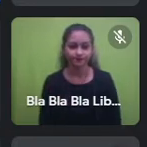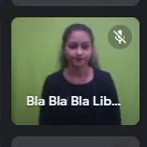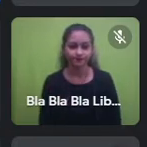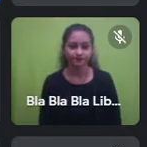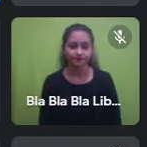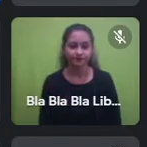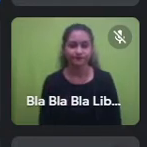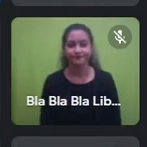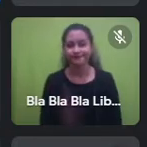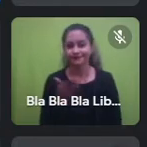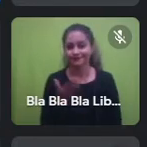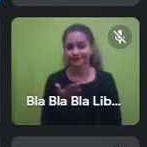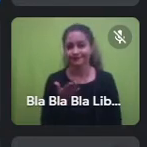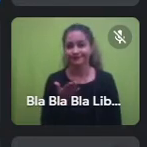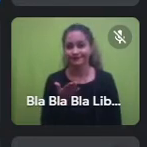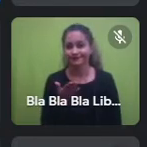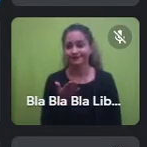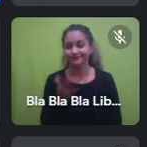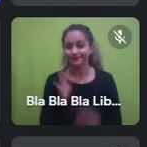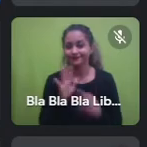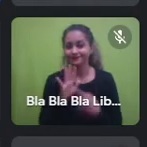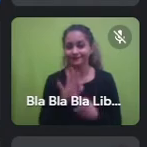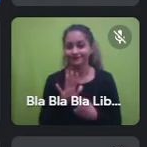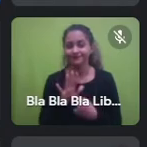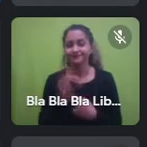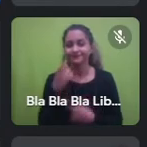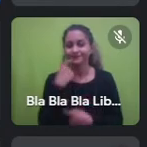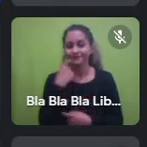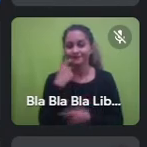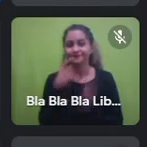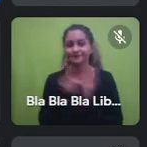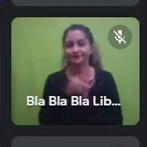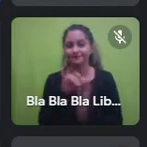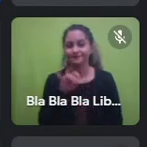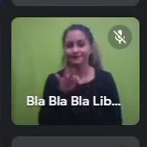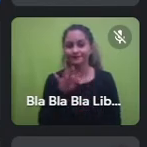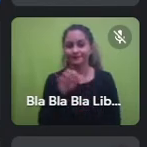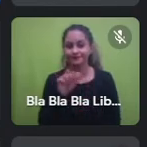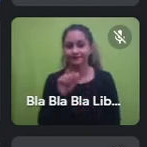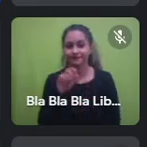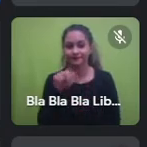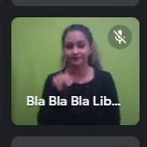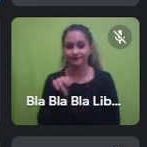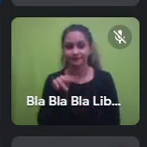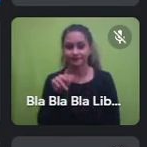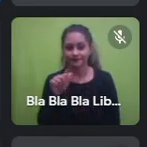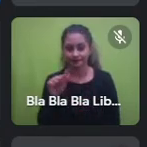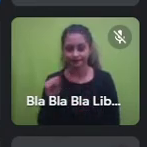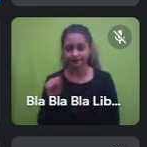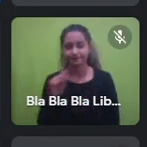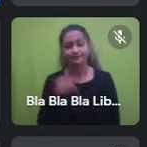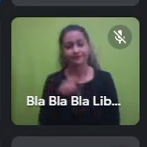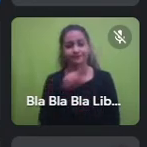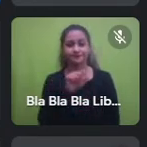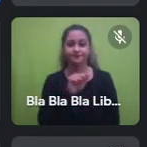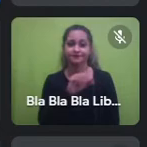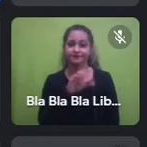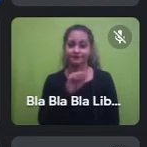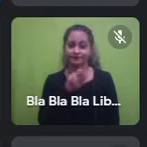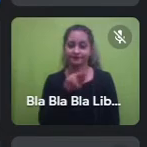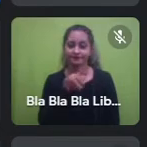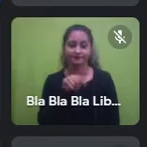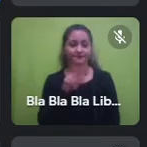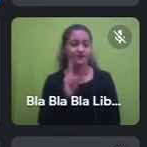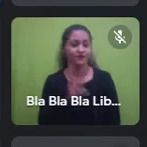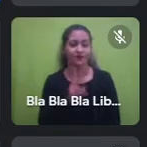Aí está aqui, olha, a gente está mostrando para vocês o peixe lá de Itacaiunas, acarás também, né? Porque os acarás são os únicos sobreviventes nessa história toda, pelo